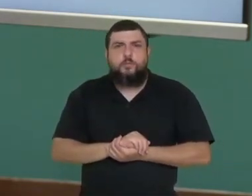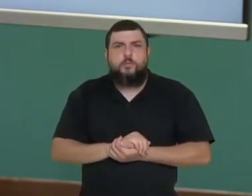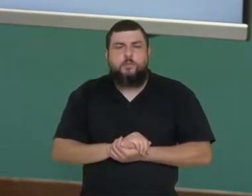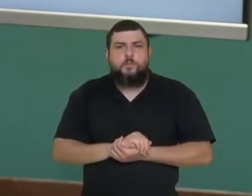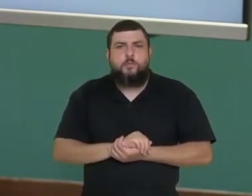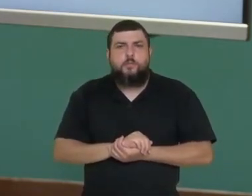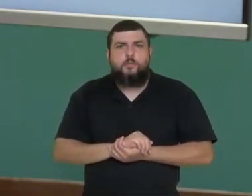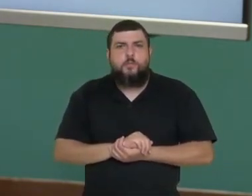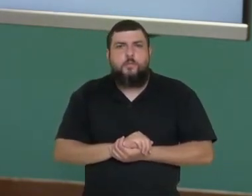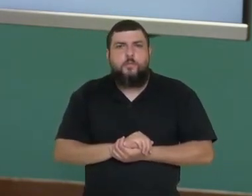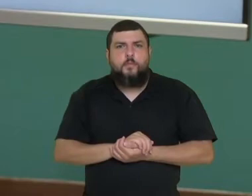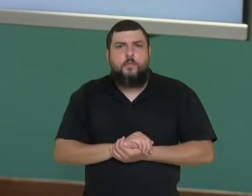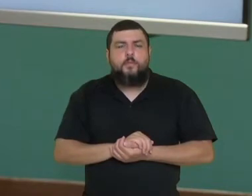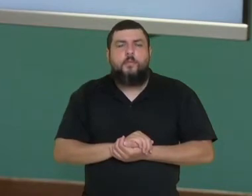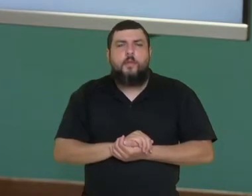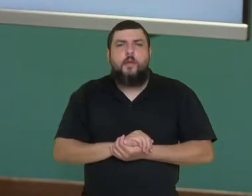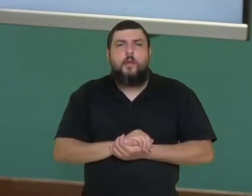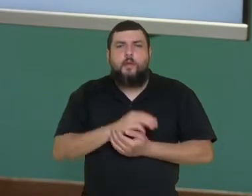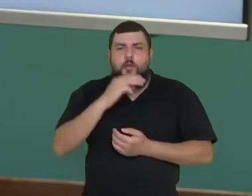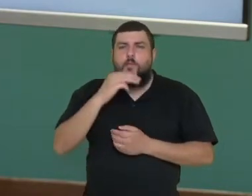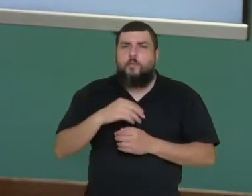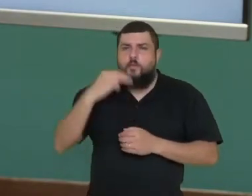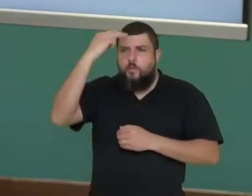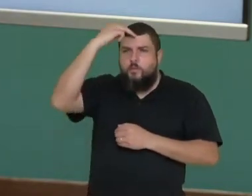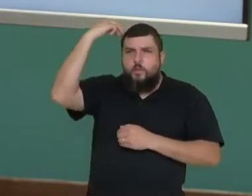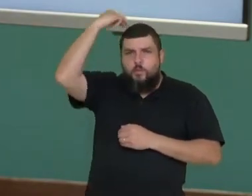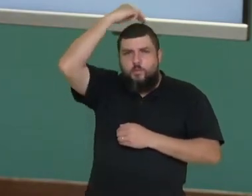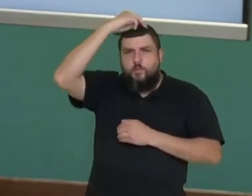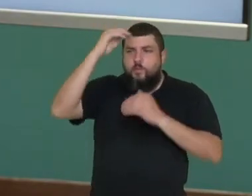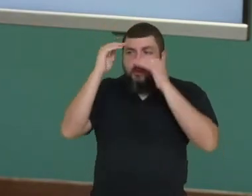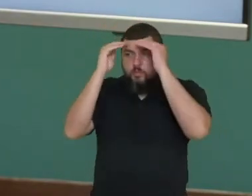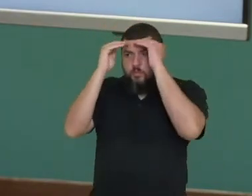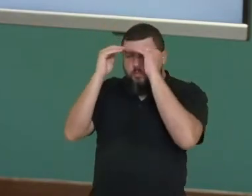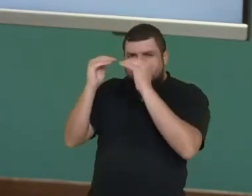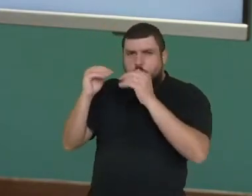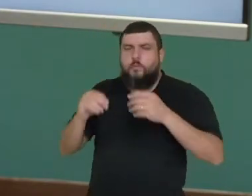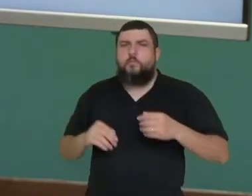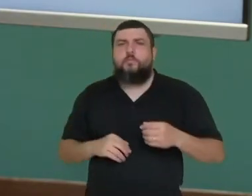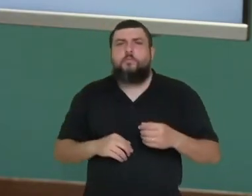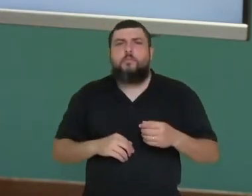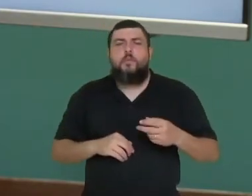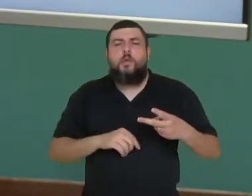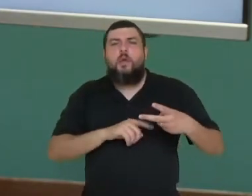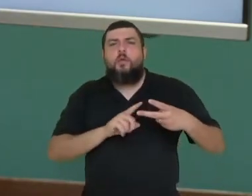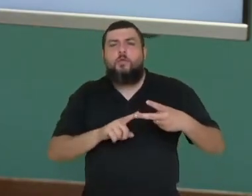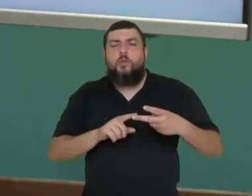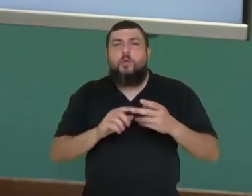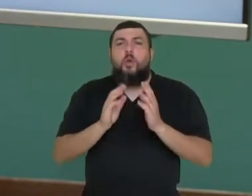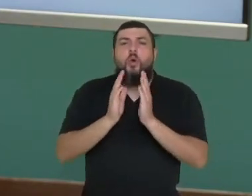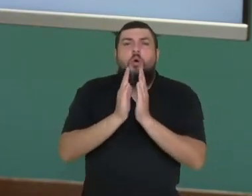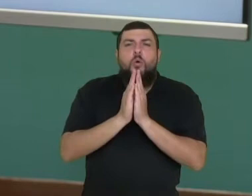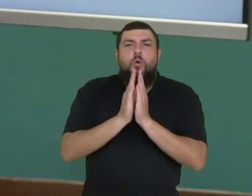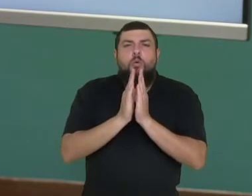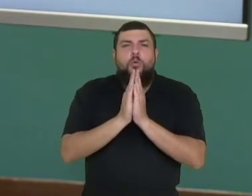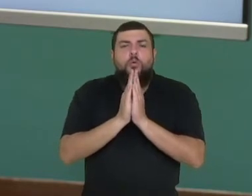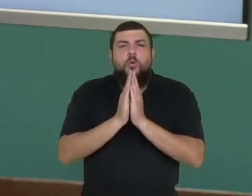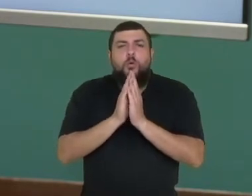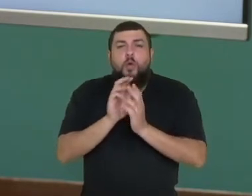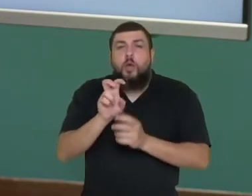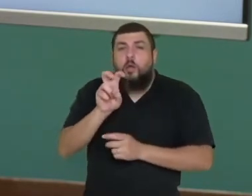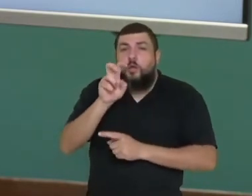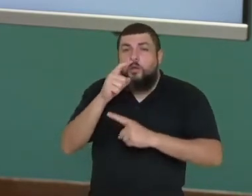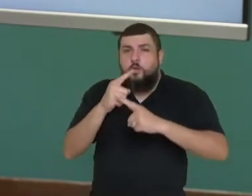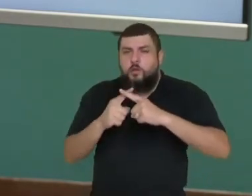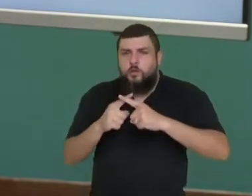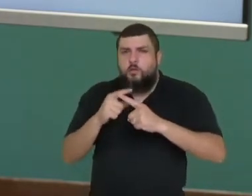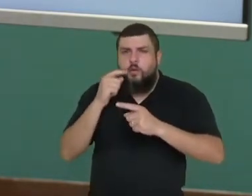E seguir os ensinamentos de Maomé, seu mensageiro. Esse é um dos preceitos. Orar 5 vezes ao dia com o rosto voltado para Meca. É